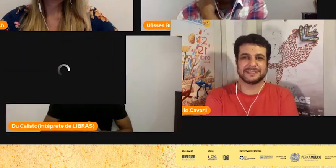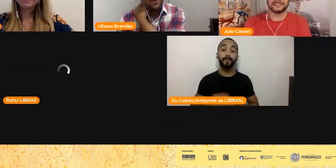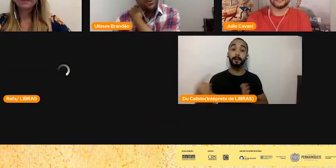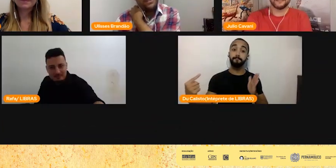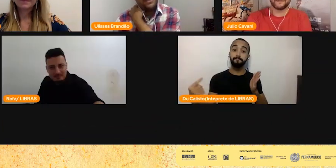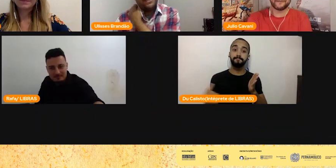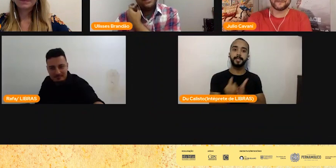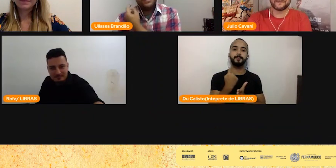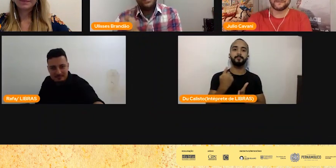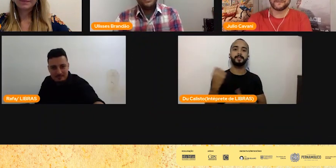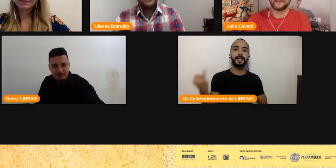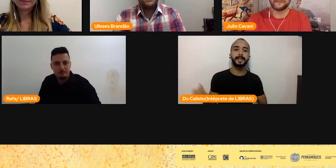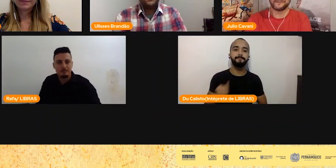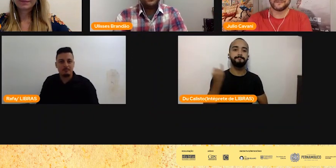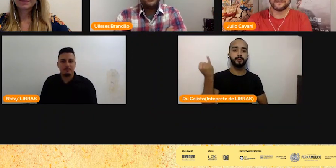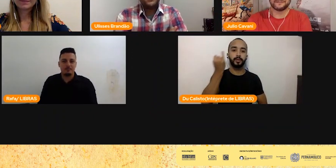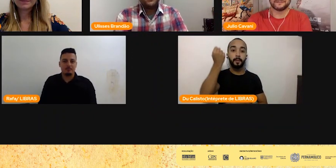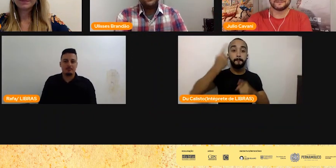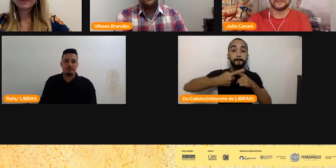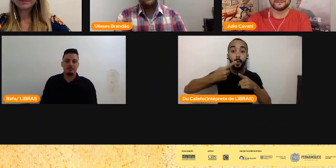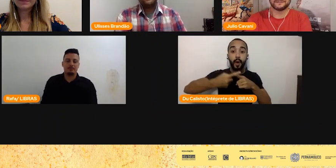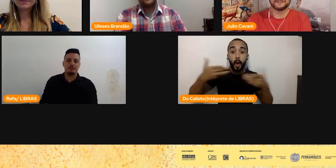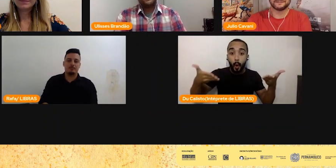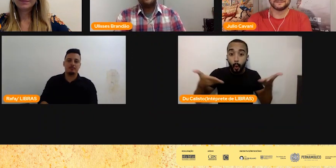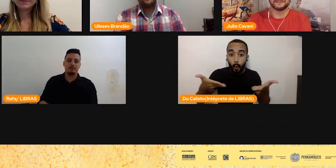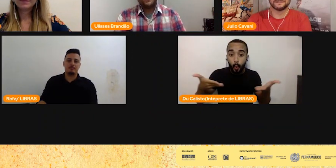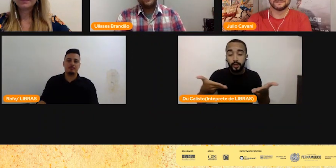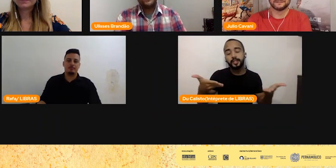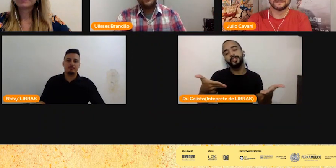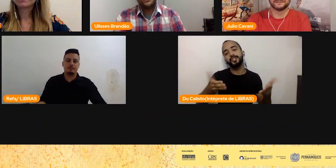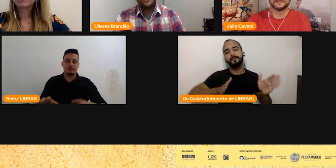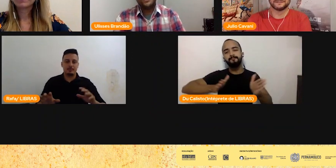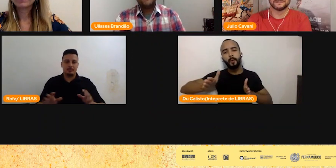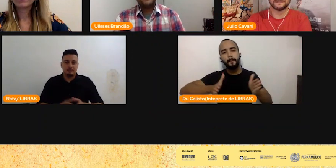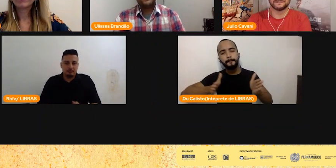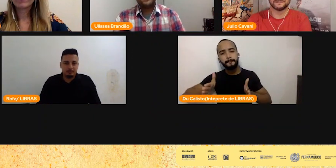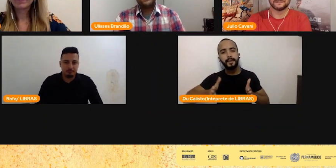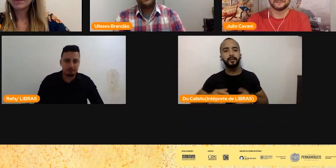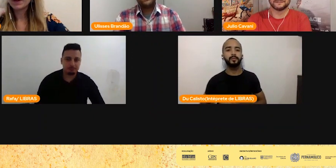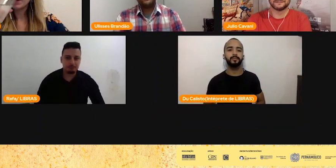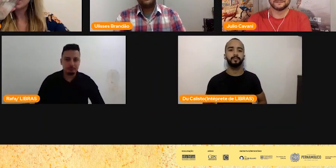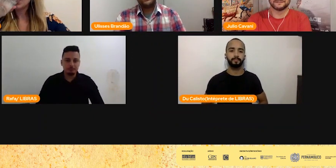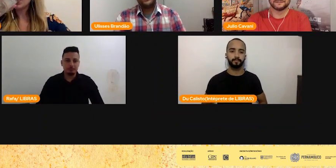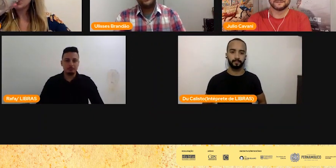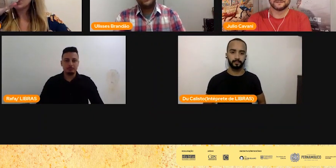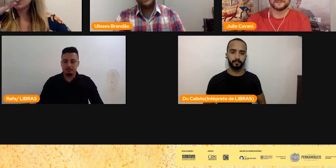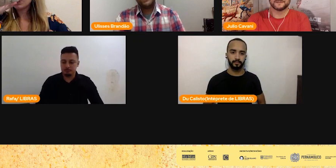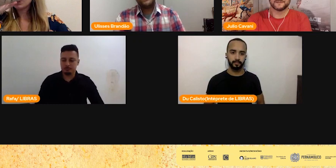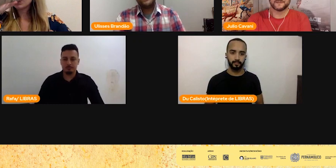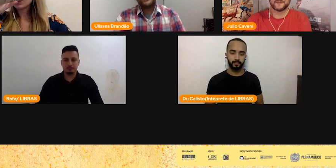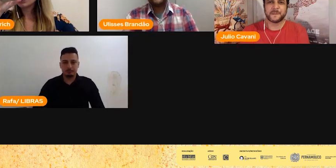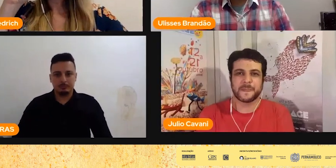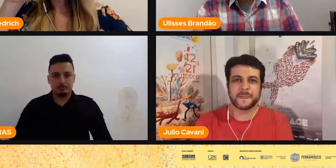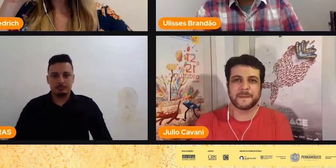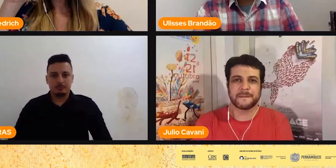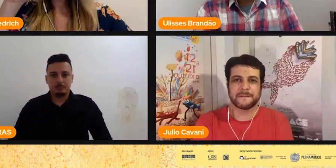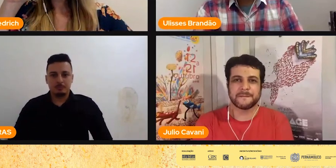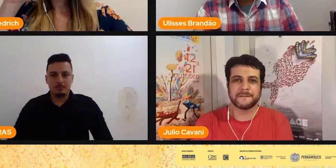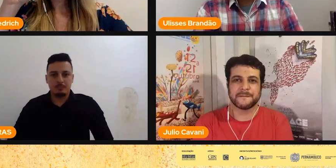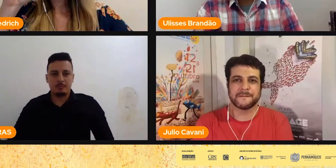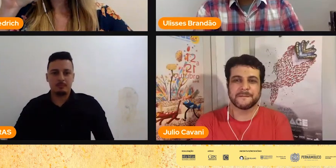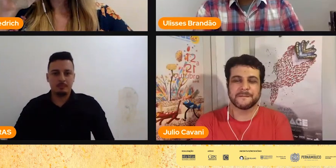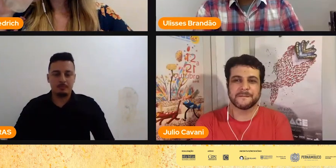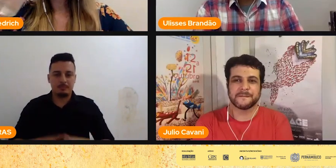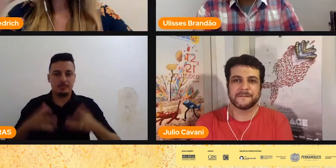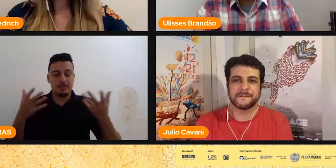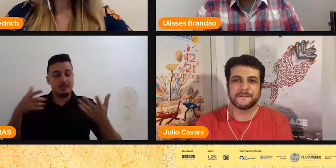a gente hoje, né, tem uma situação tão surreal no Brasil, né, em especial com a cultura, que não dá nem para dizer que é só a gente, a animação,